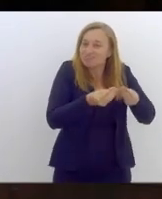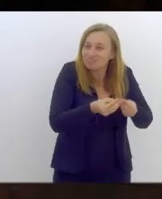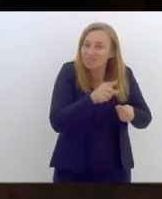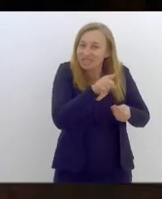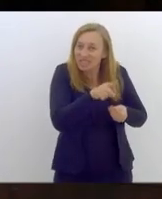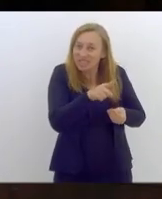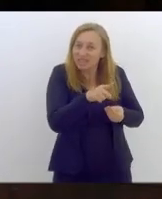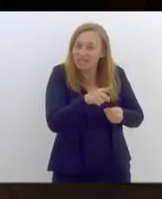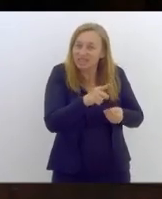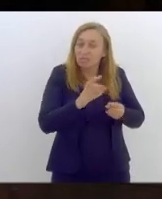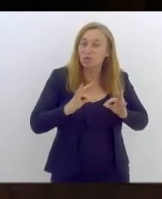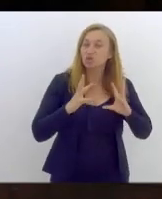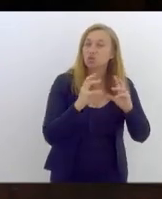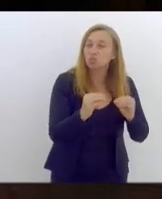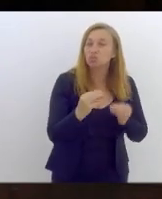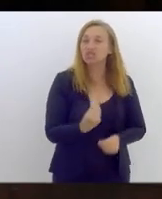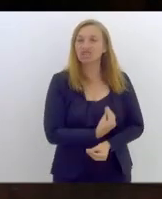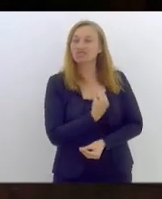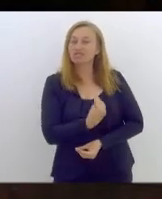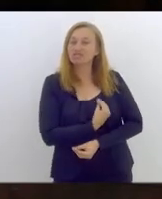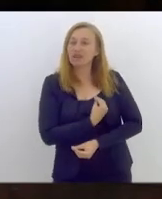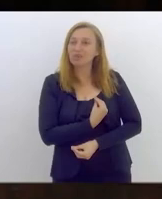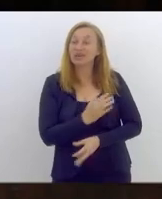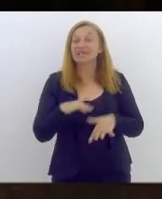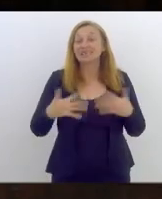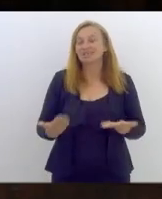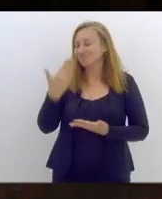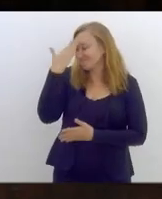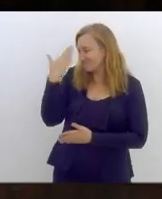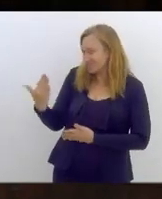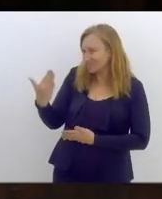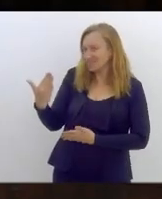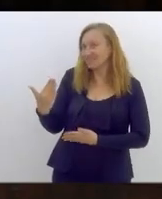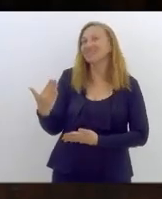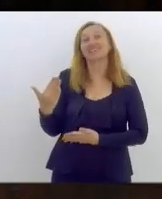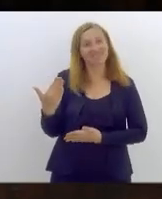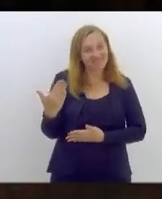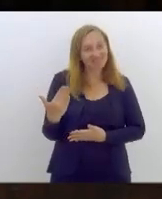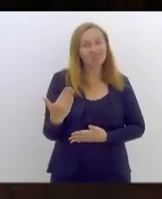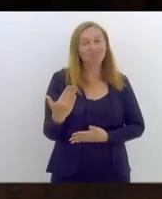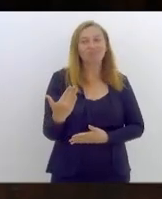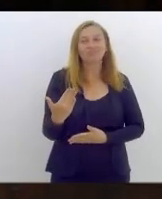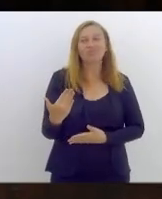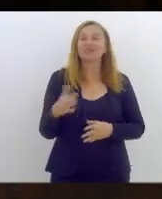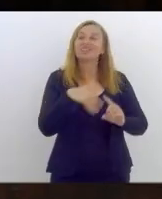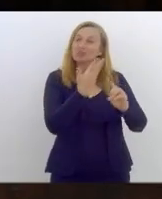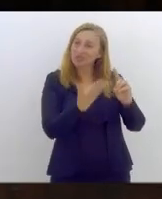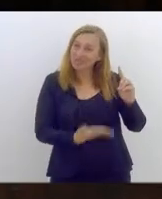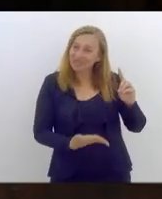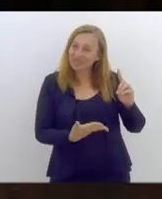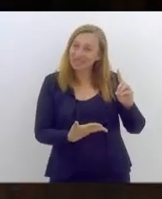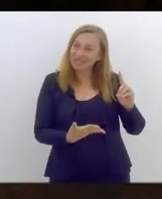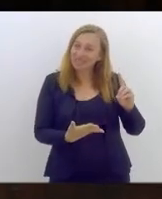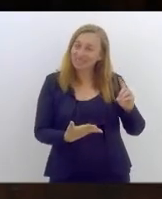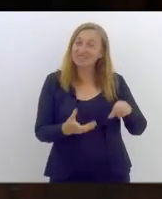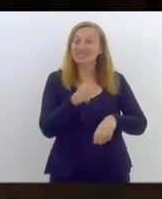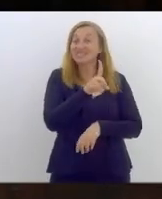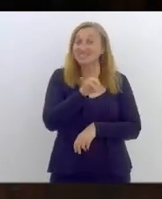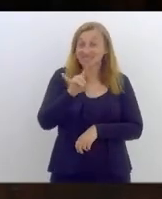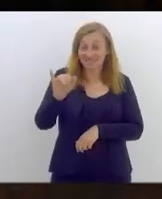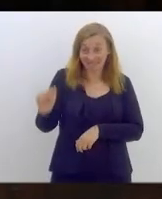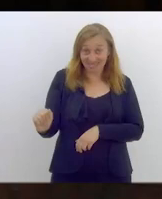aqui depois de tudo que passou. Então eu queria agradecer muito, agradecer que essa homenagem seja nesse